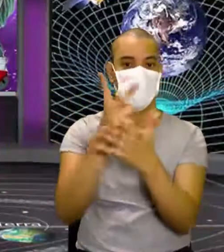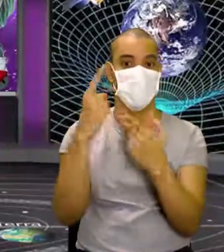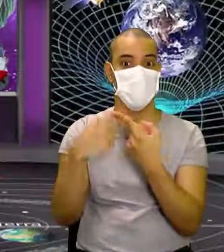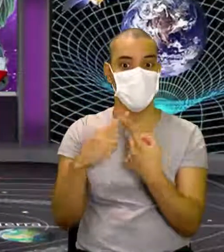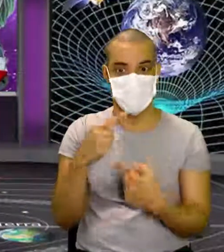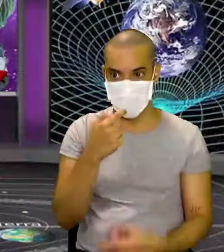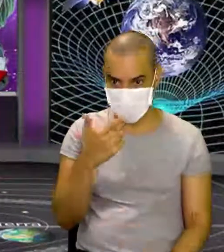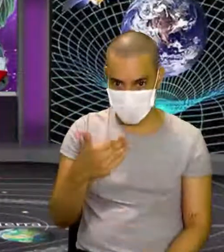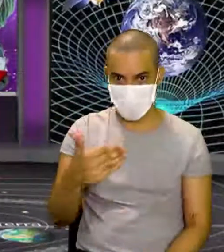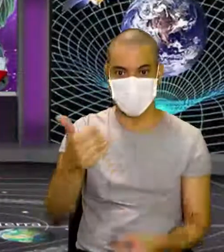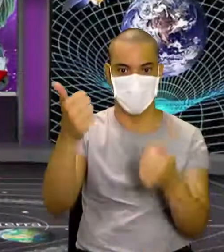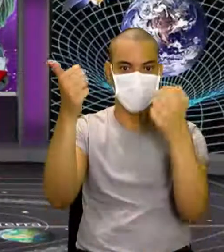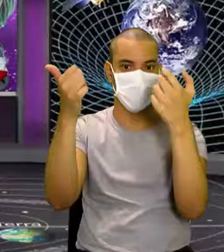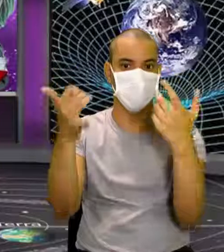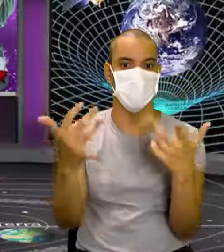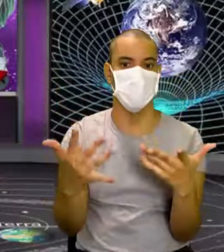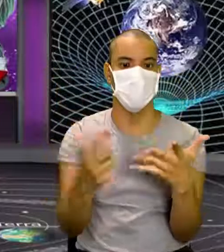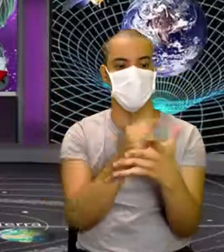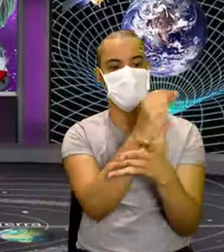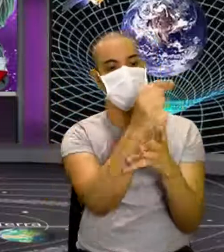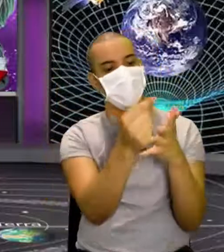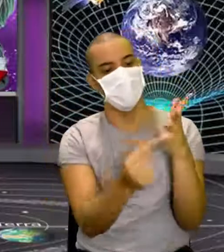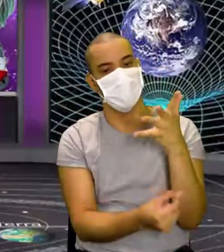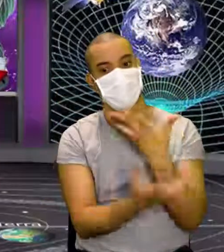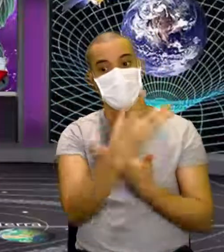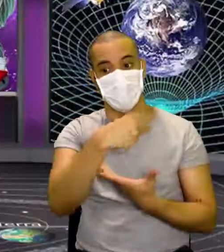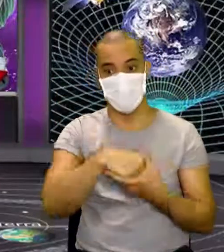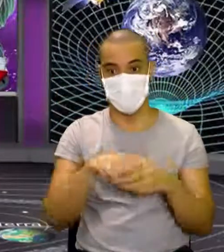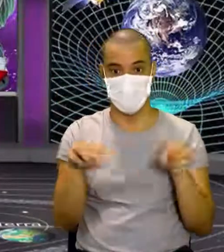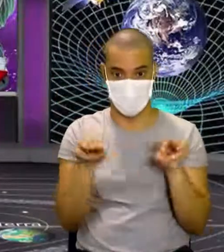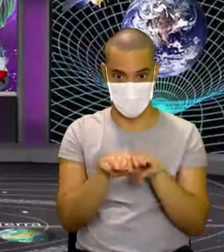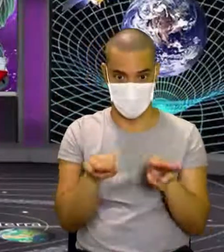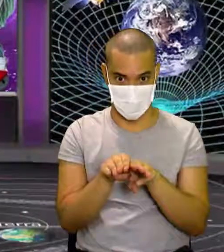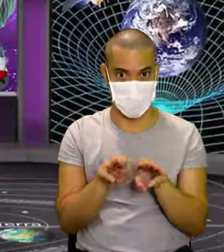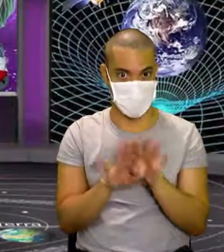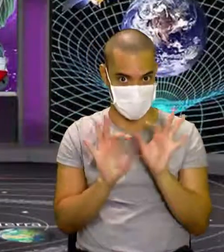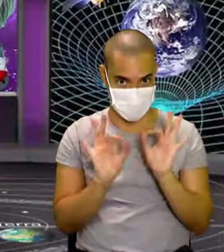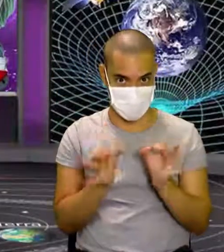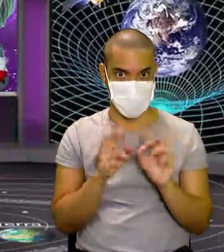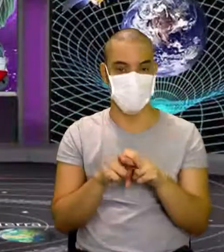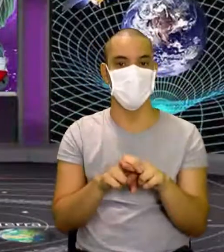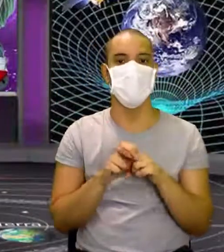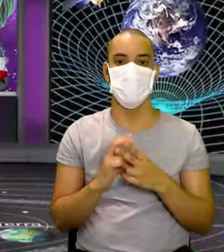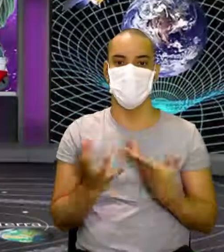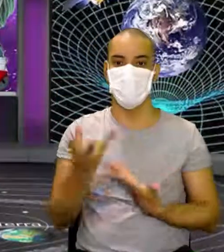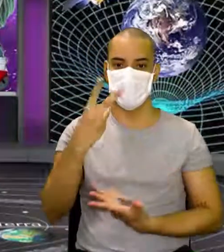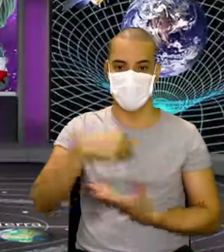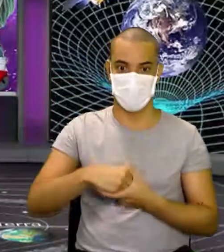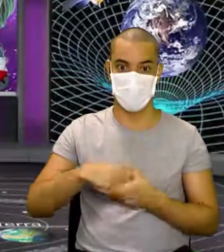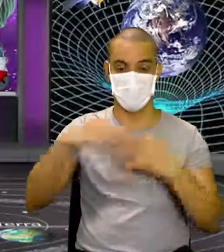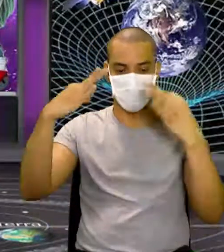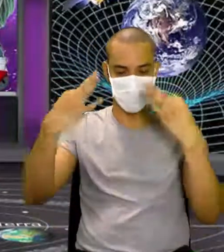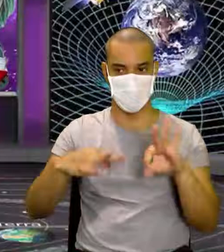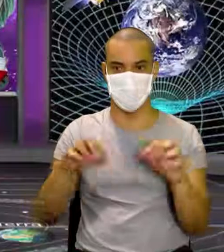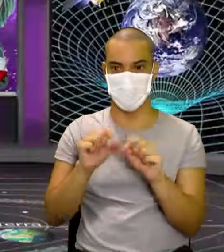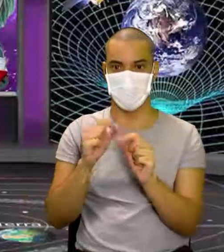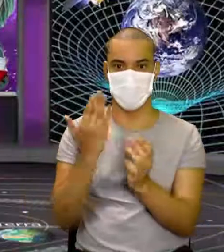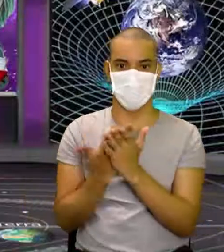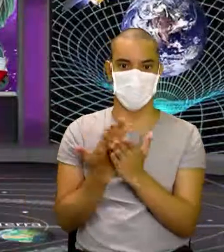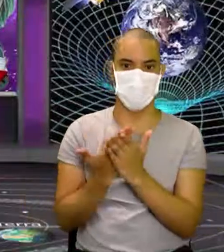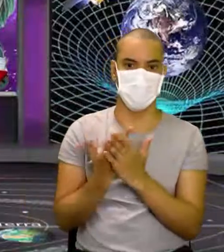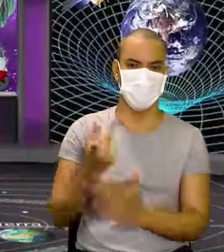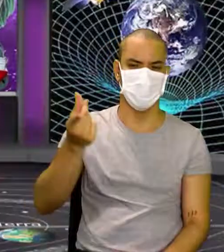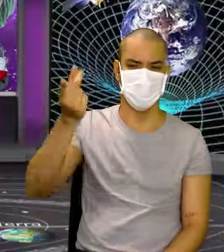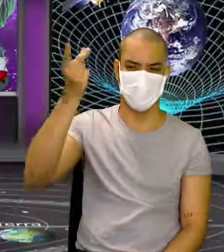vamos ver daqui a pouco, das propriedades magnéticas. E é uma dessas propriedades aí que ele constatou quando fez os estudos